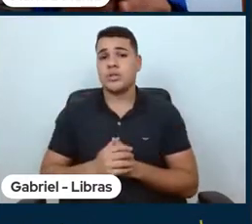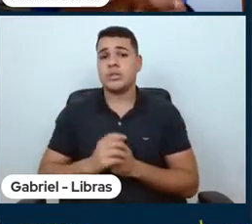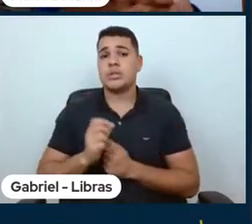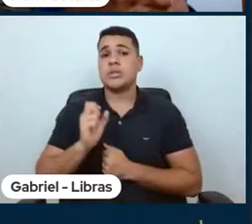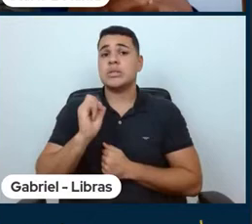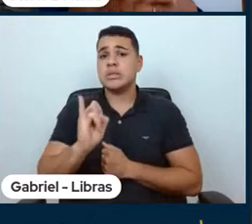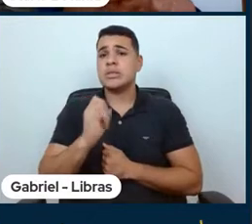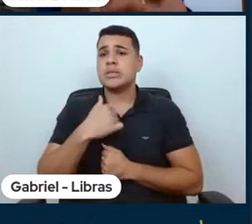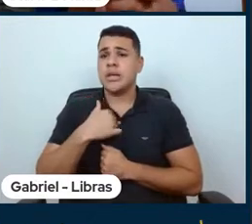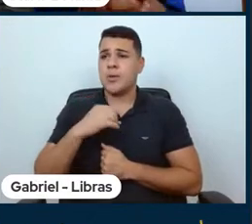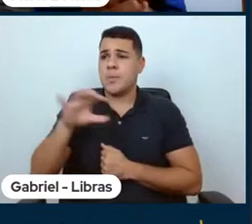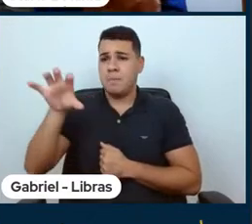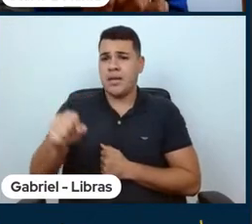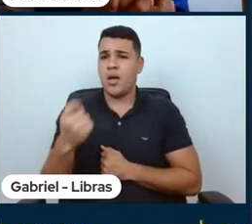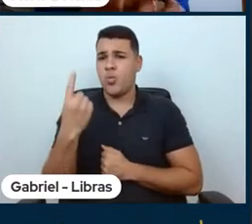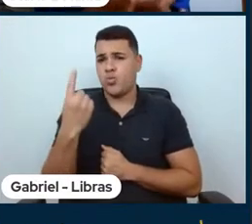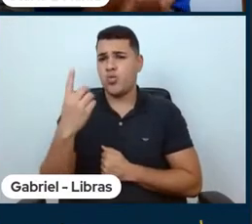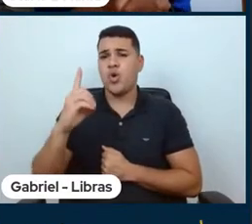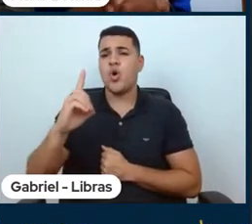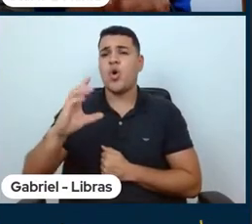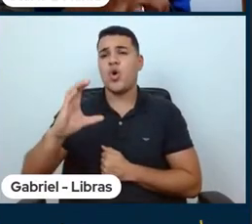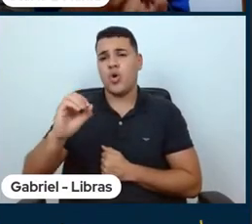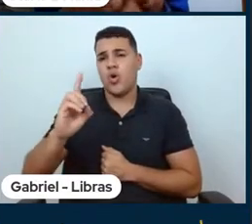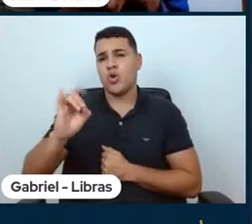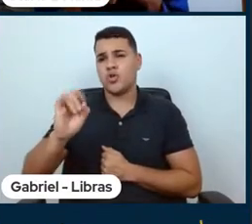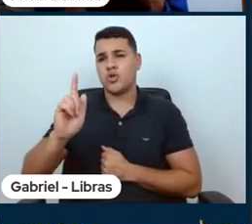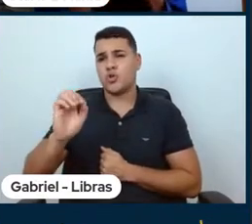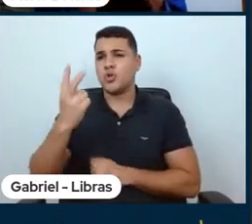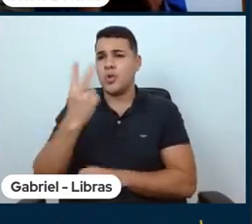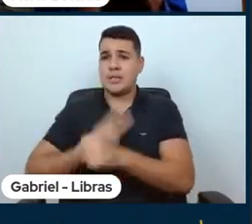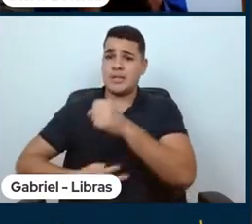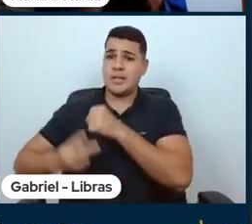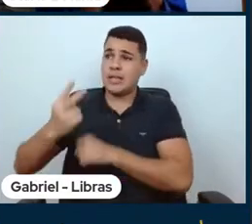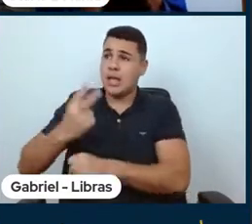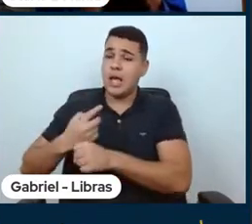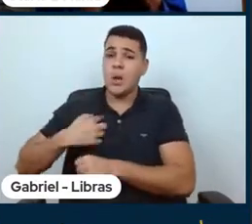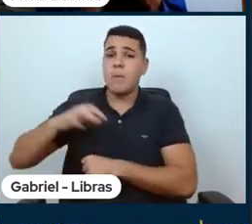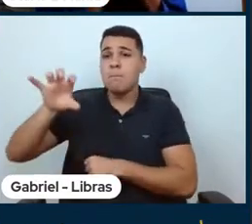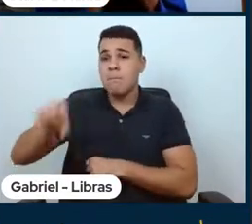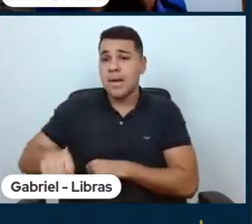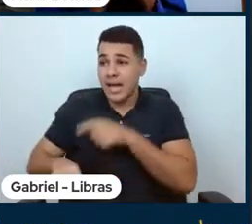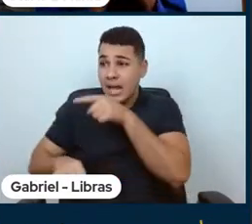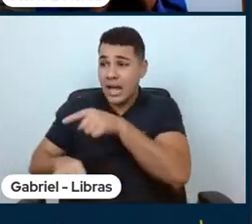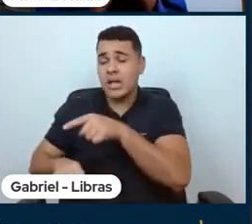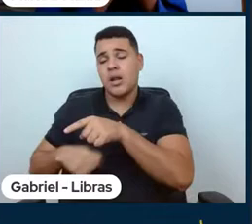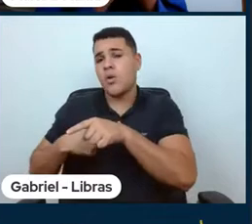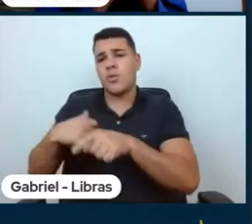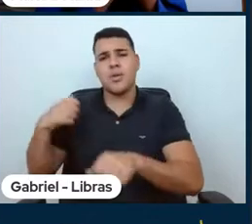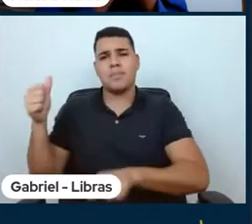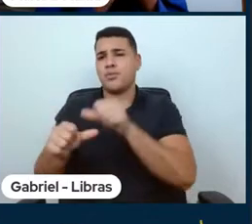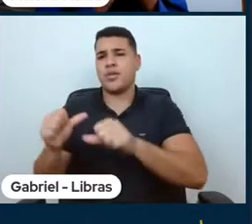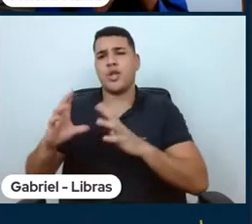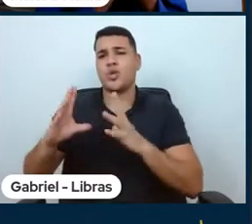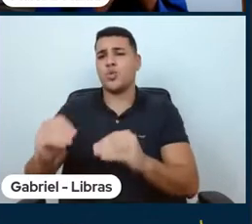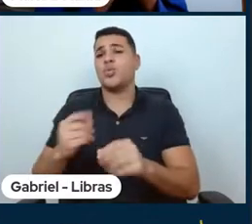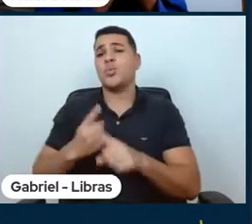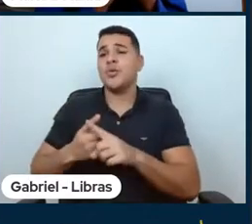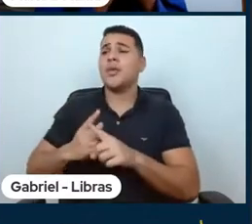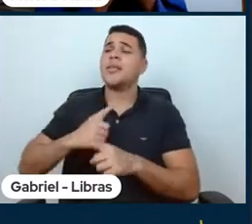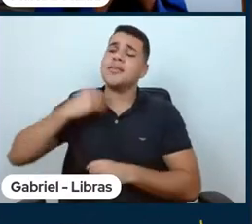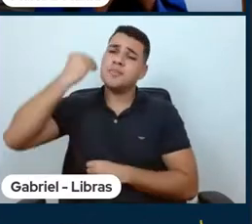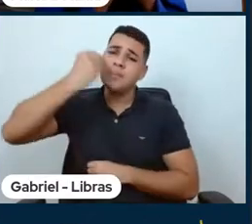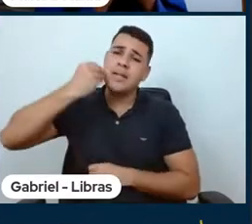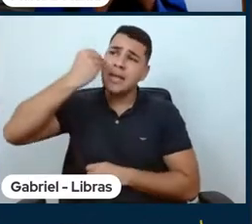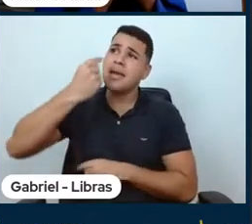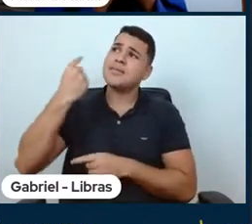que eu fiz 2 anos atrás, hoje eu faria muito melhor. Por quê? Porque tem experiência, tem várias coisas que aconteceram nesses 2 anos,